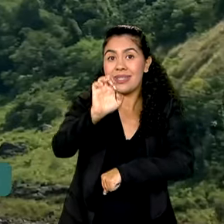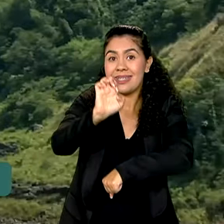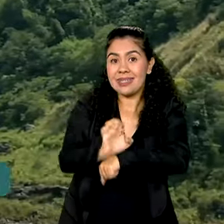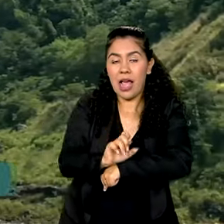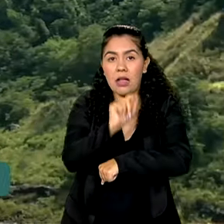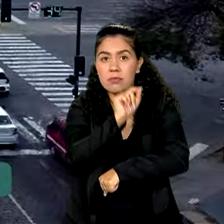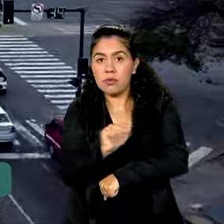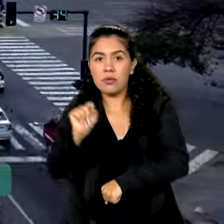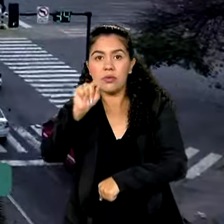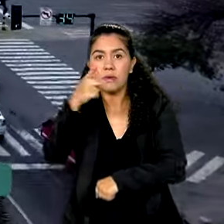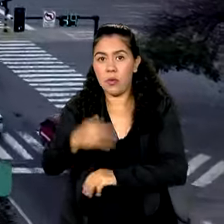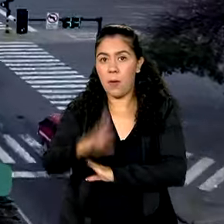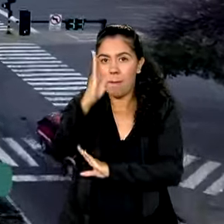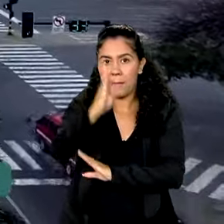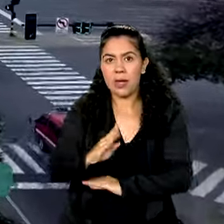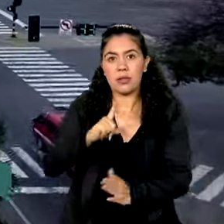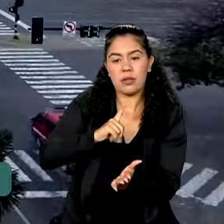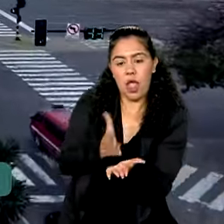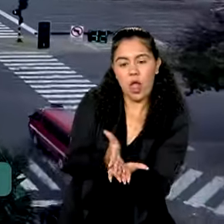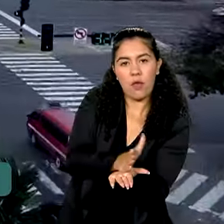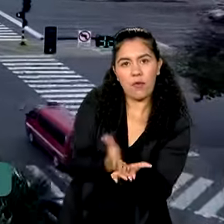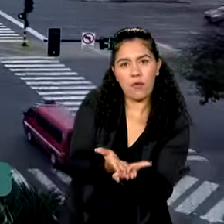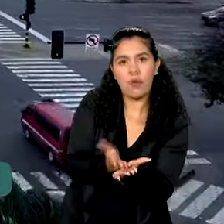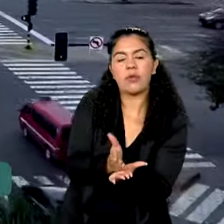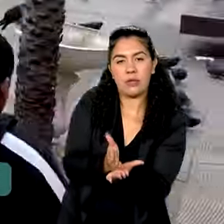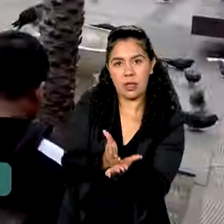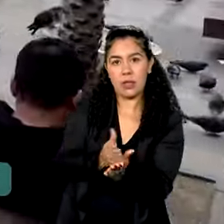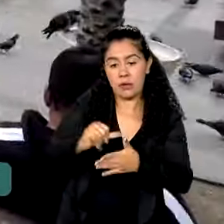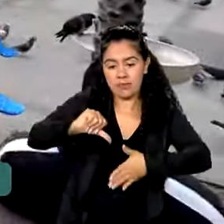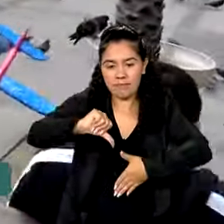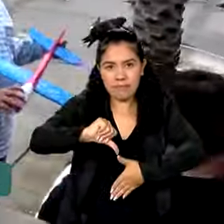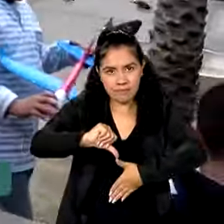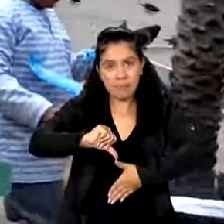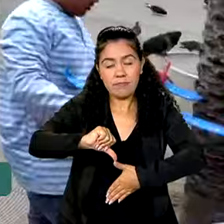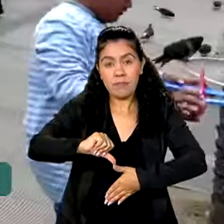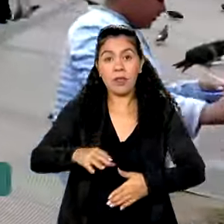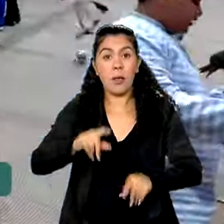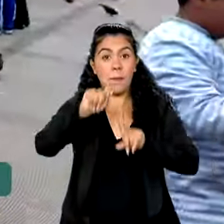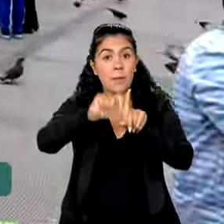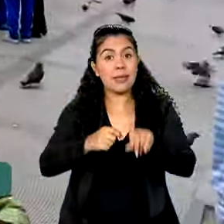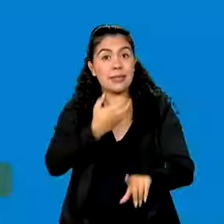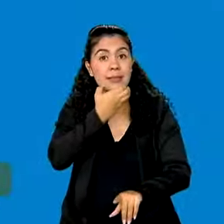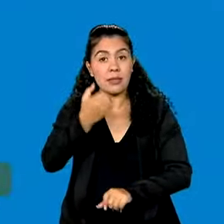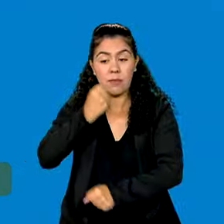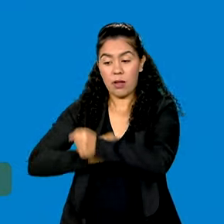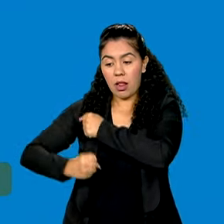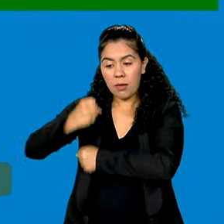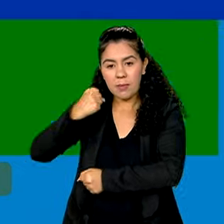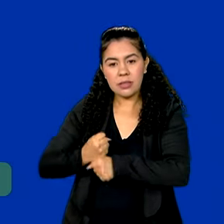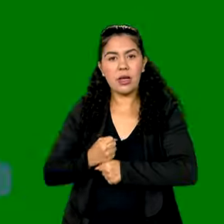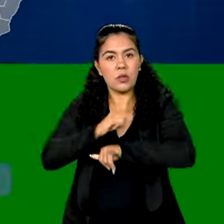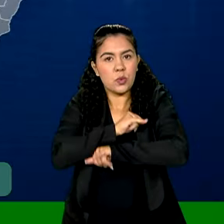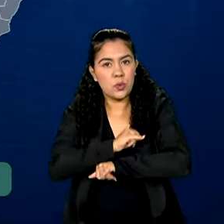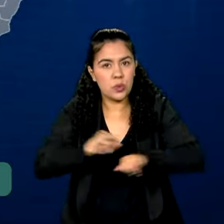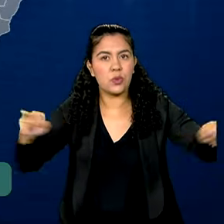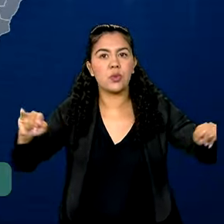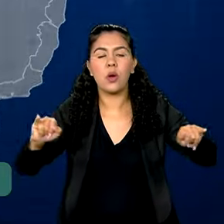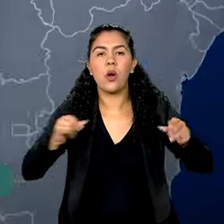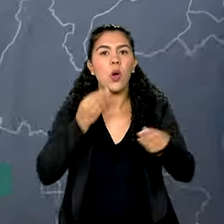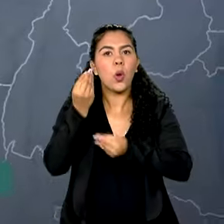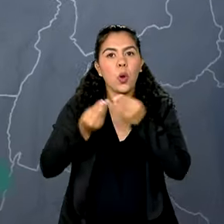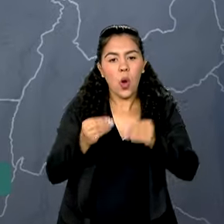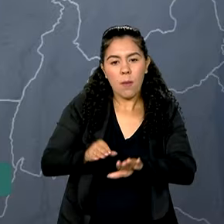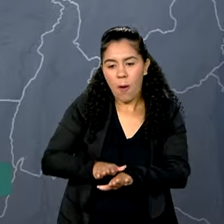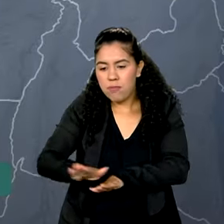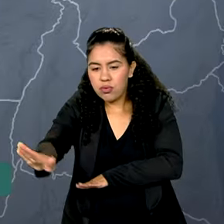fazem fronteira com países da América do Sul. Em dezembro de 2023, foi anunciado o Rotas da